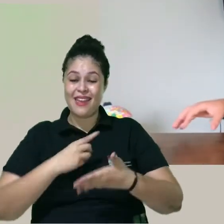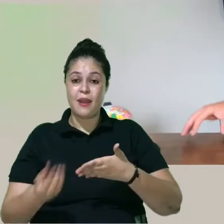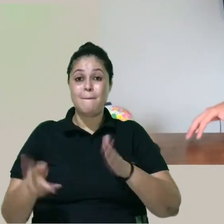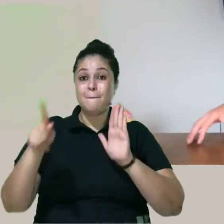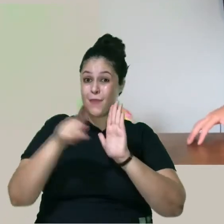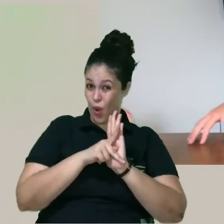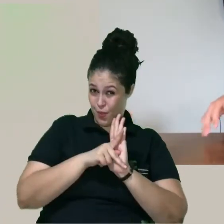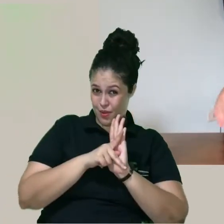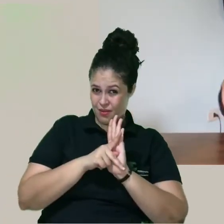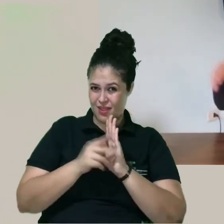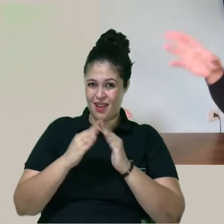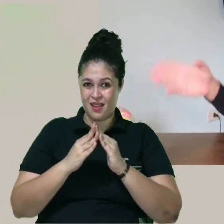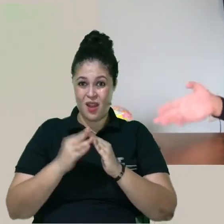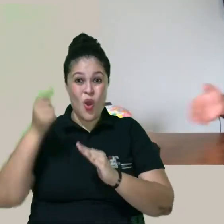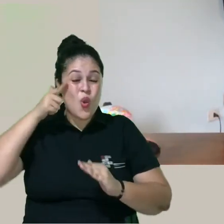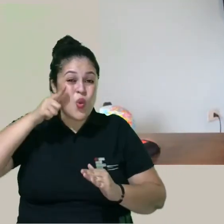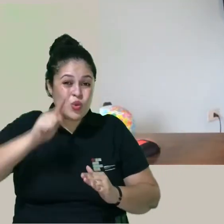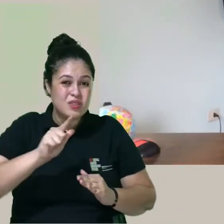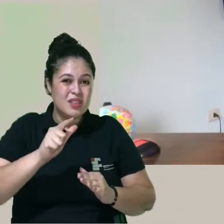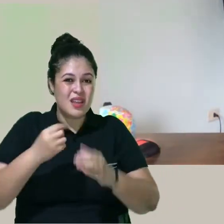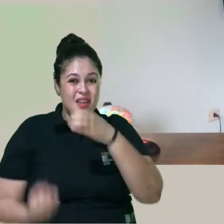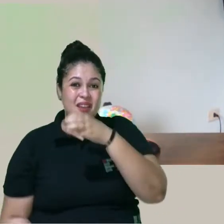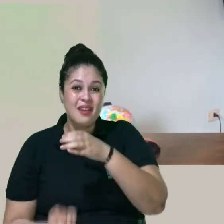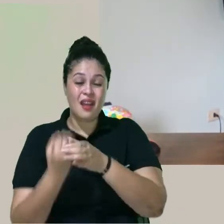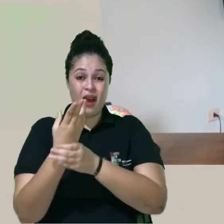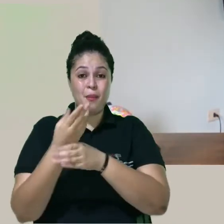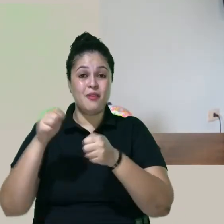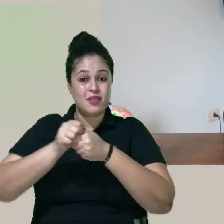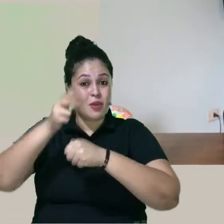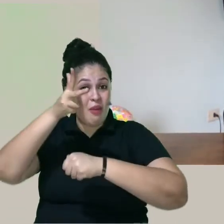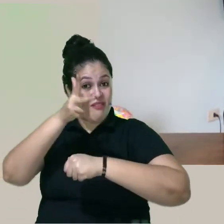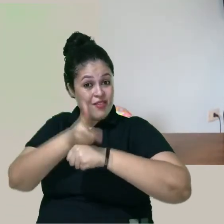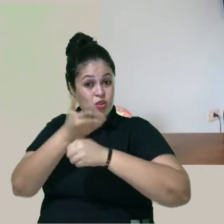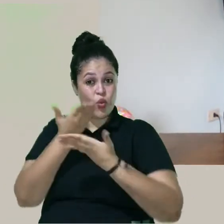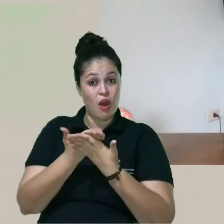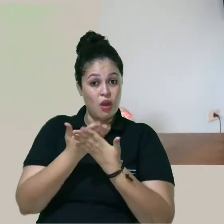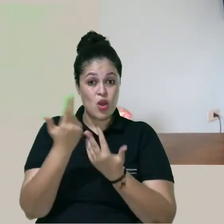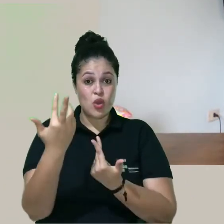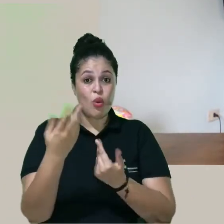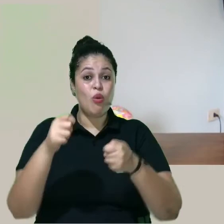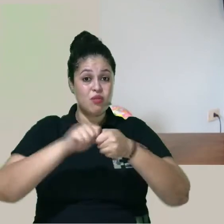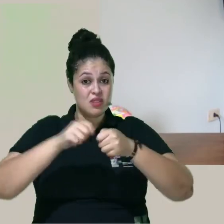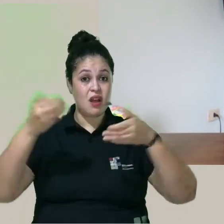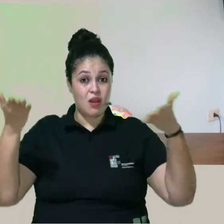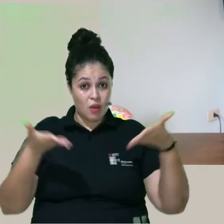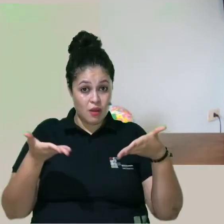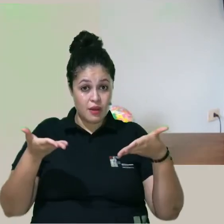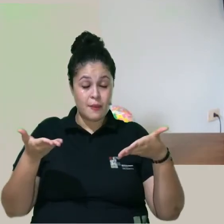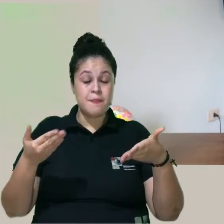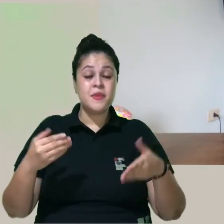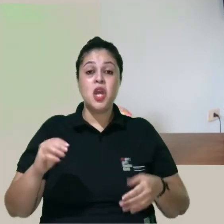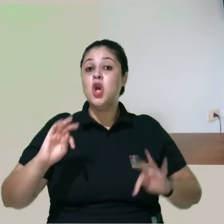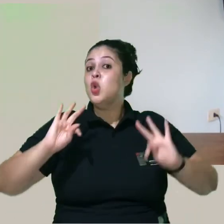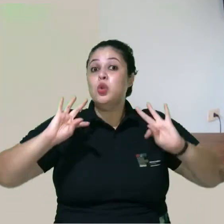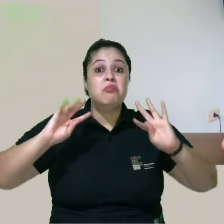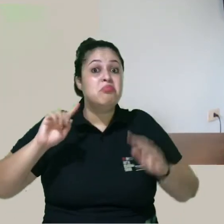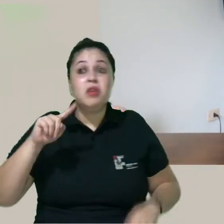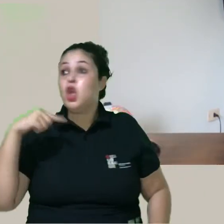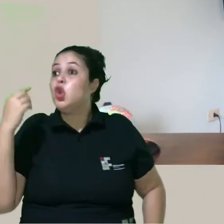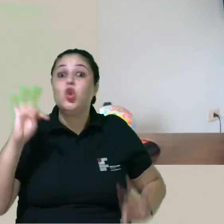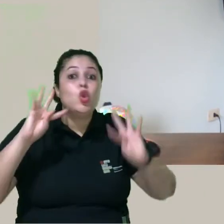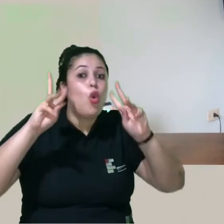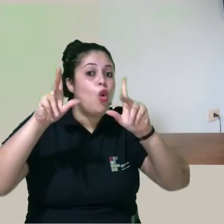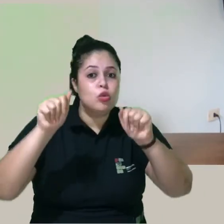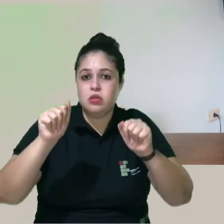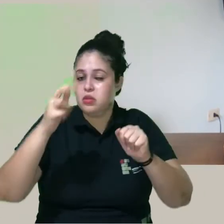investir, né, e poder criar as condições para, por exemplo, fazer uma videoaula, como estou fazendo agora. Né? Nem